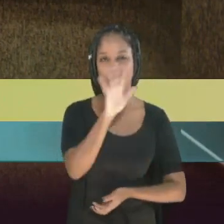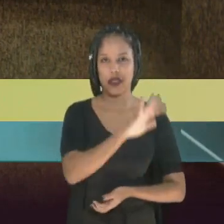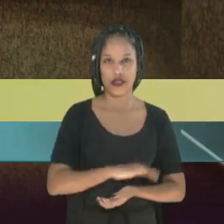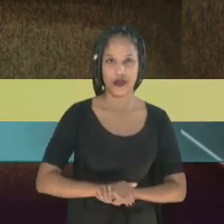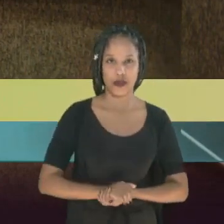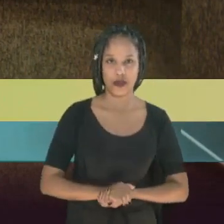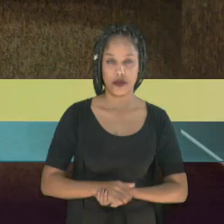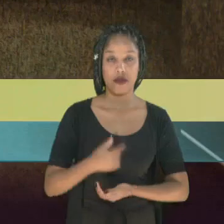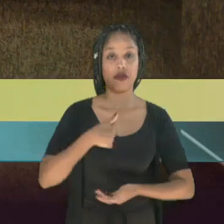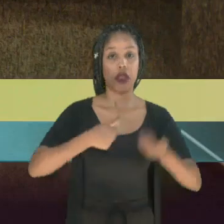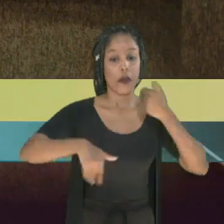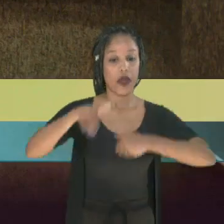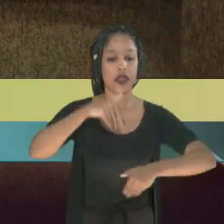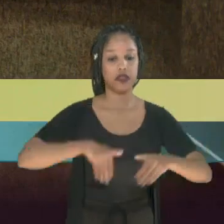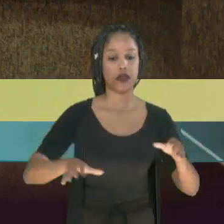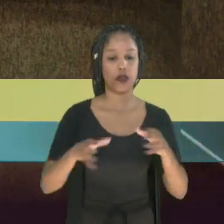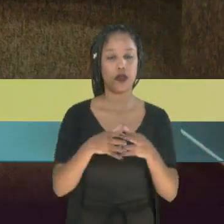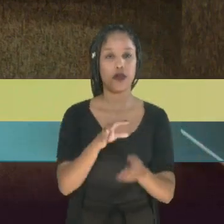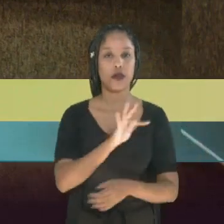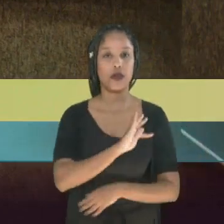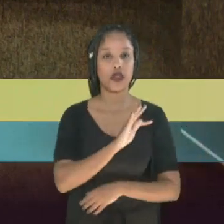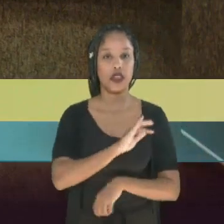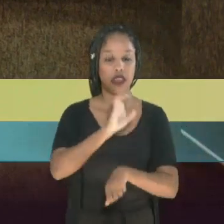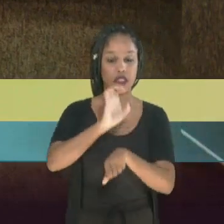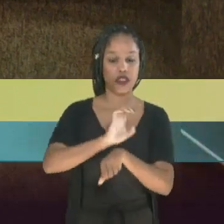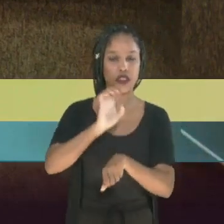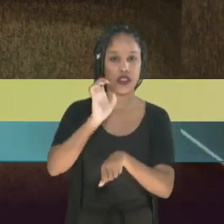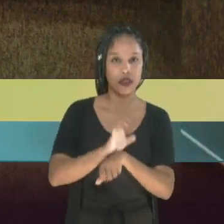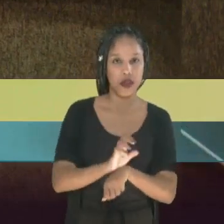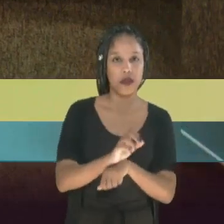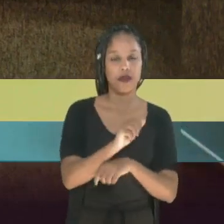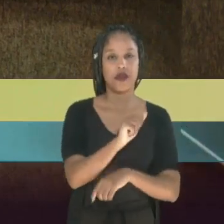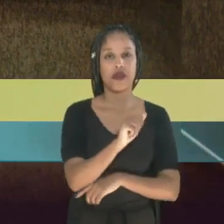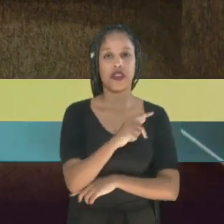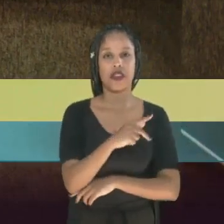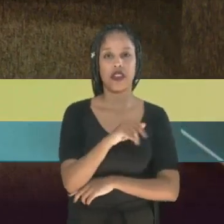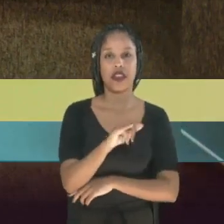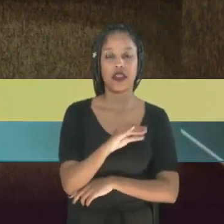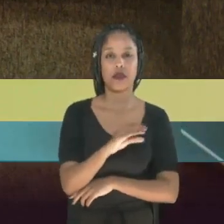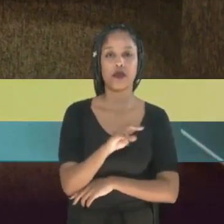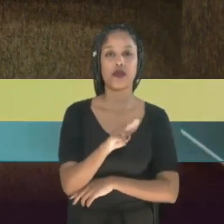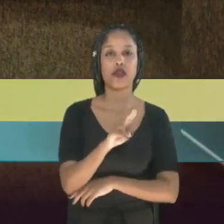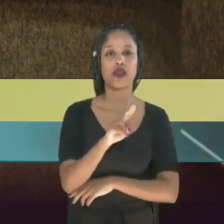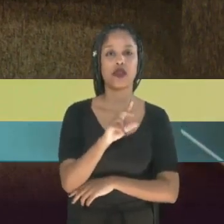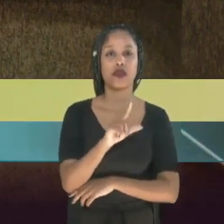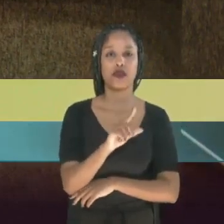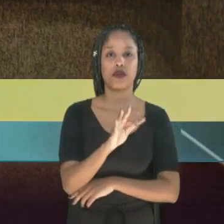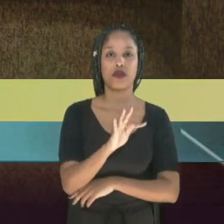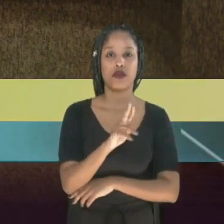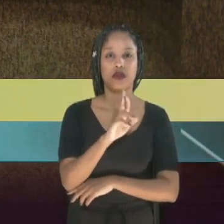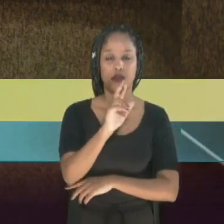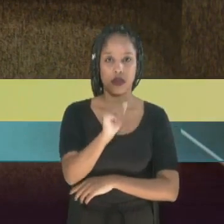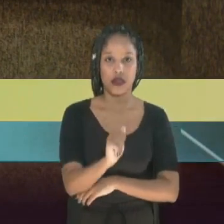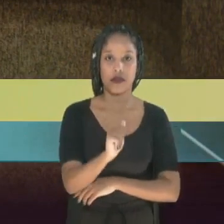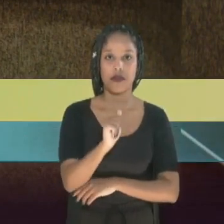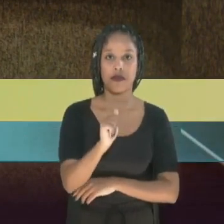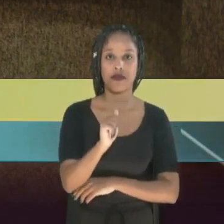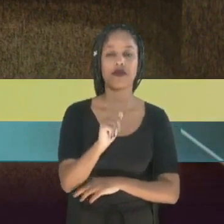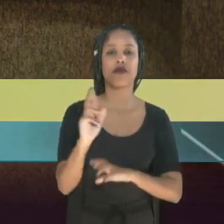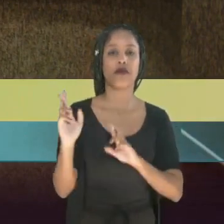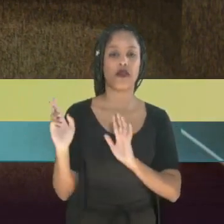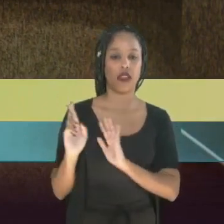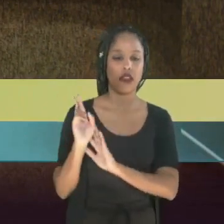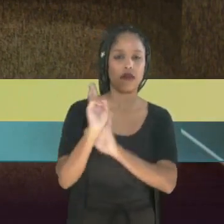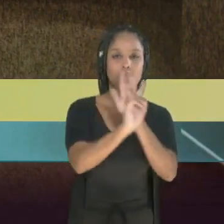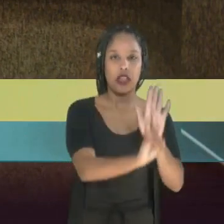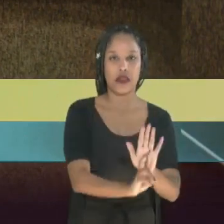Faço parte da Câmara Técnica Estadual de Apicultura, representando a ALEP, que conta com a presença de diversos setores